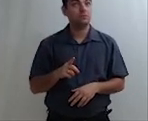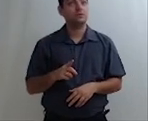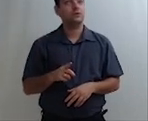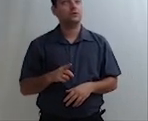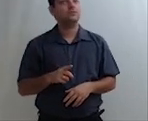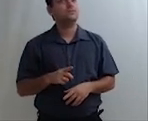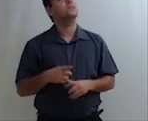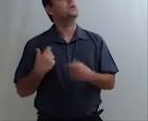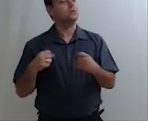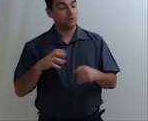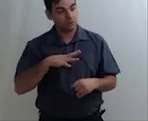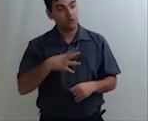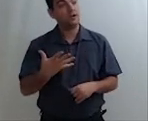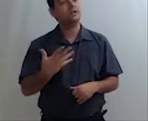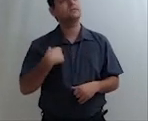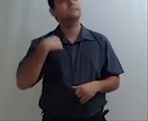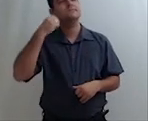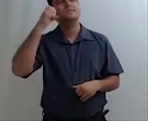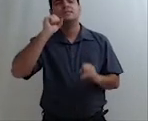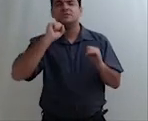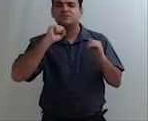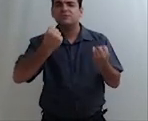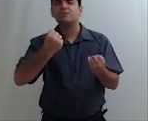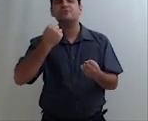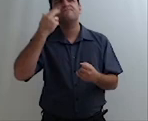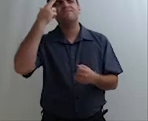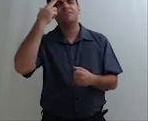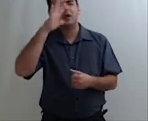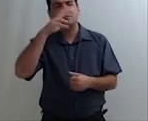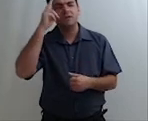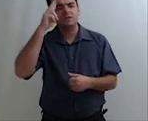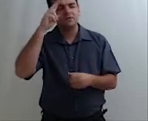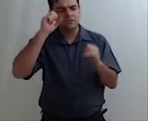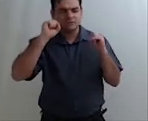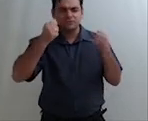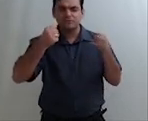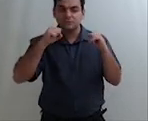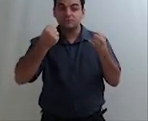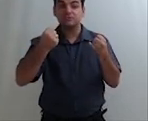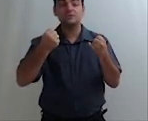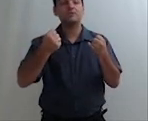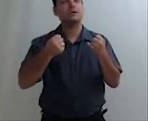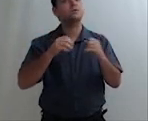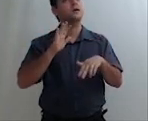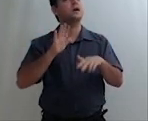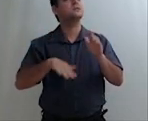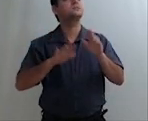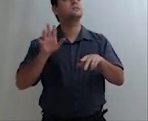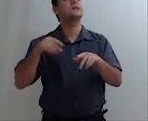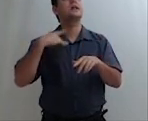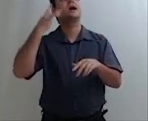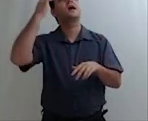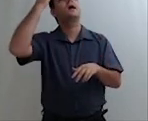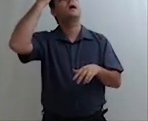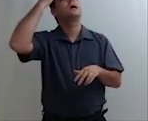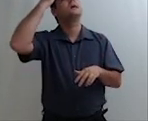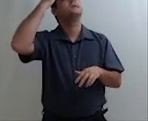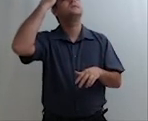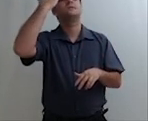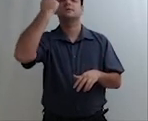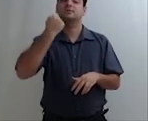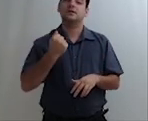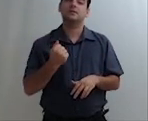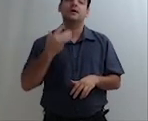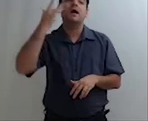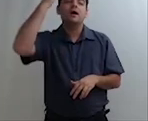de caso pensado mandar um inocente paraa cadeia O problema é que a falsa memória ela nos engana eh